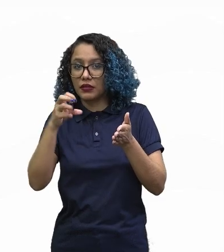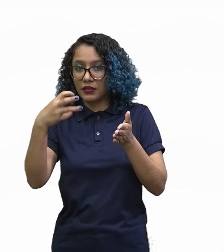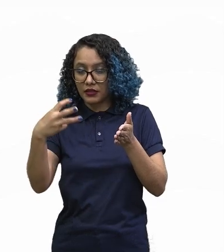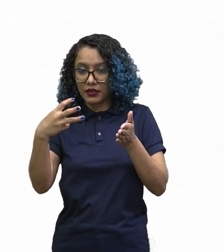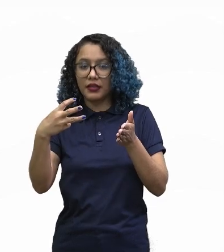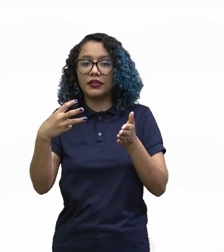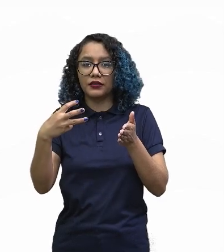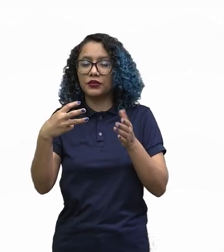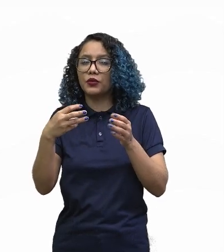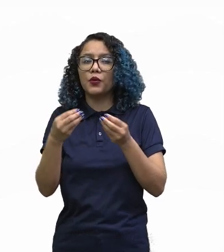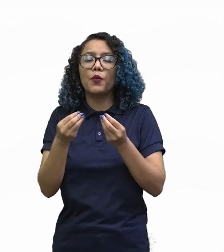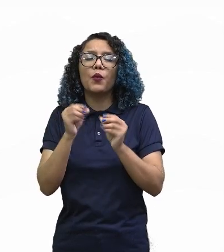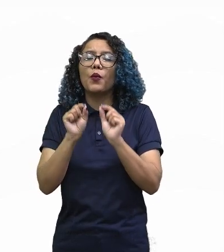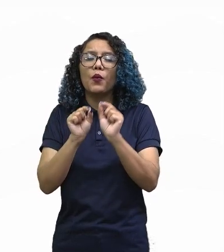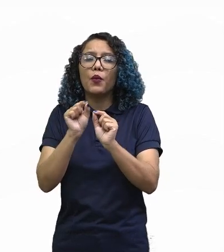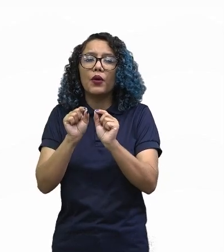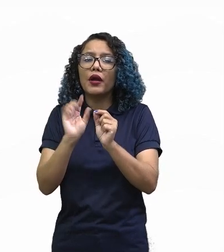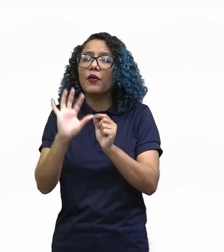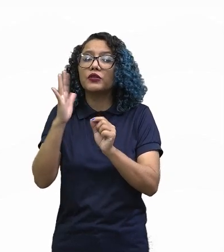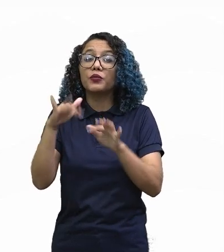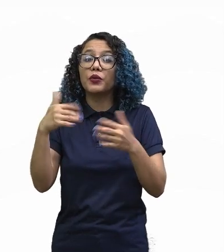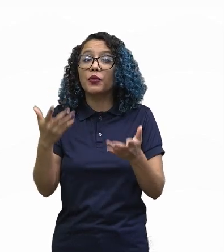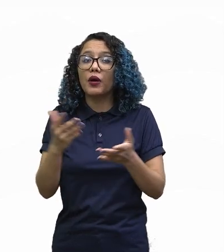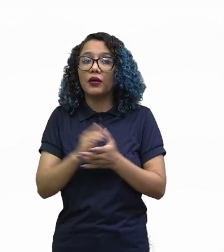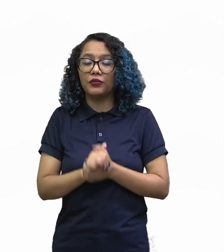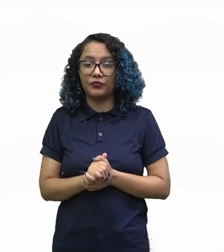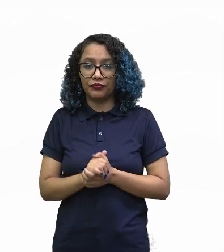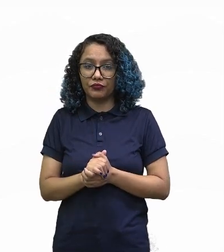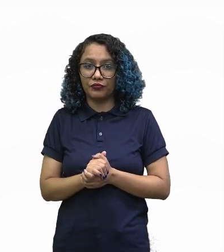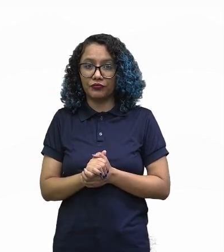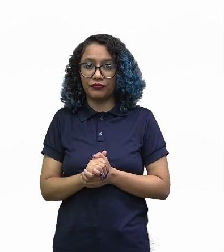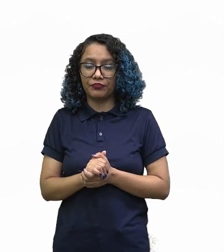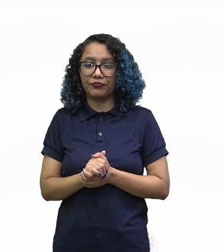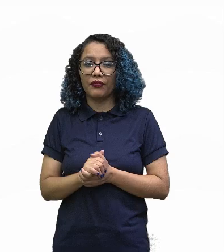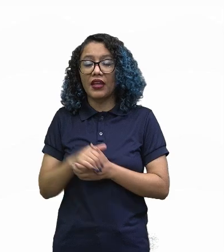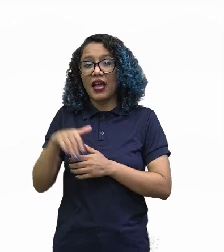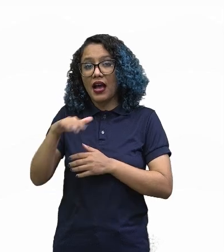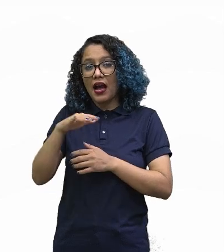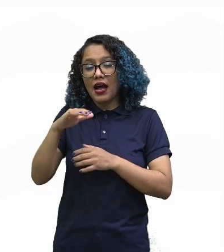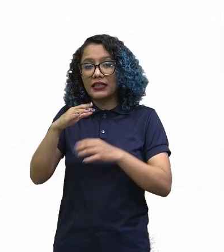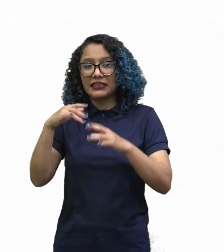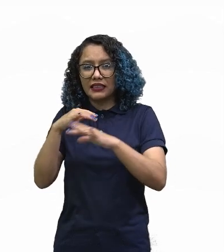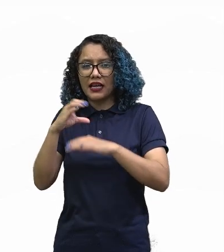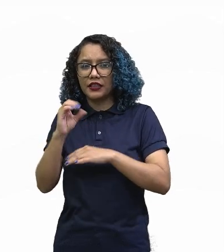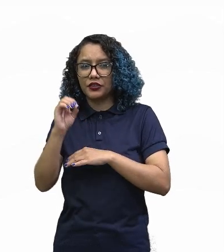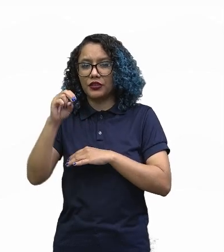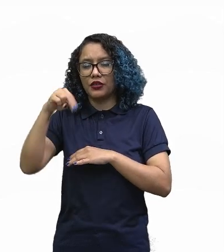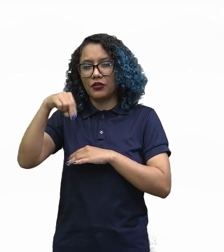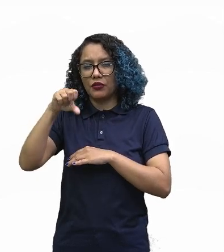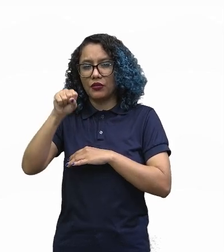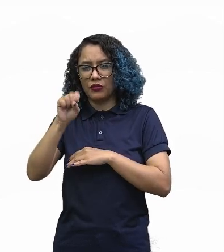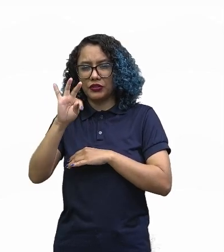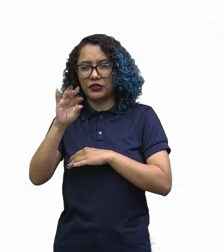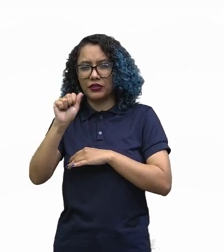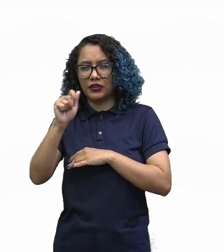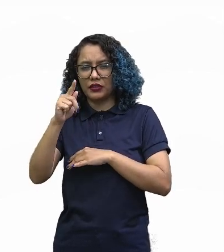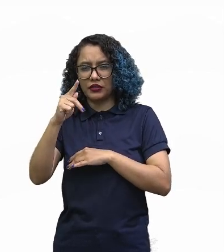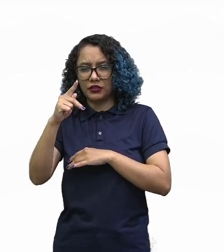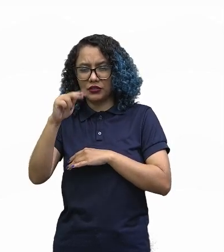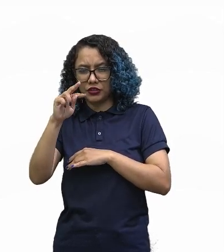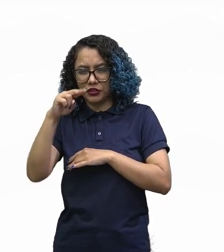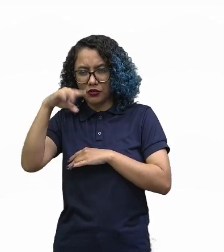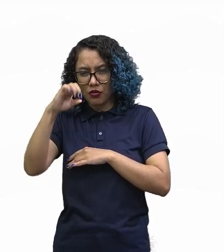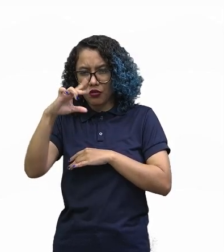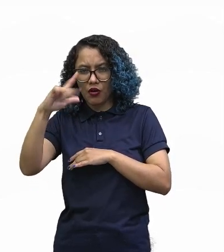com a queda com a tomada de Constantinopla, né, pelos turco-otomanos, e